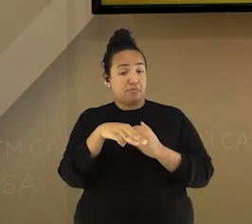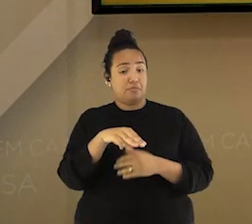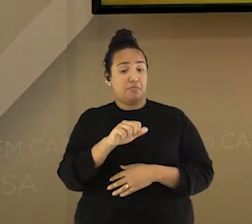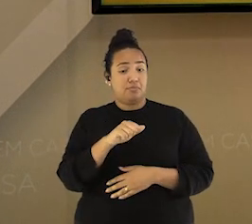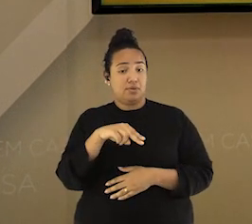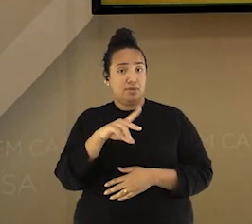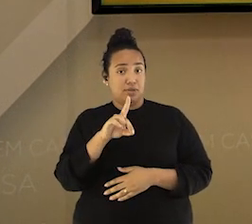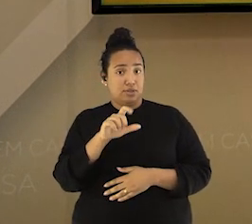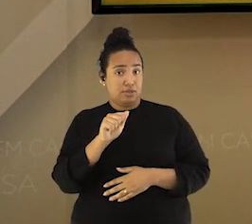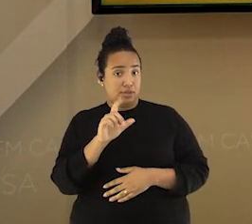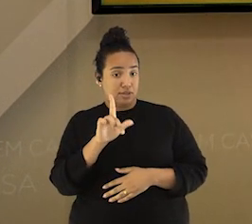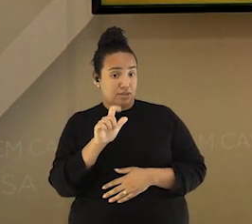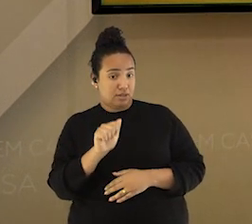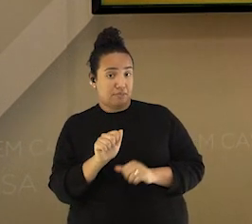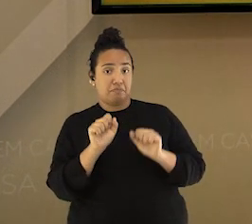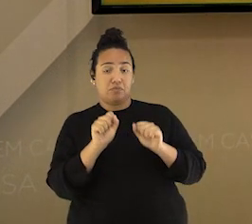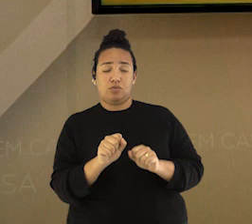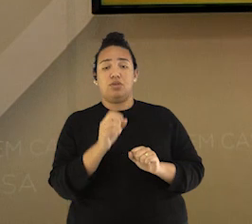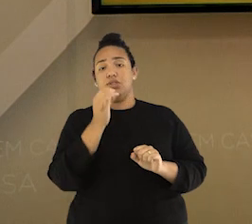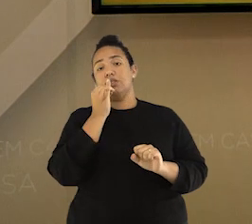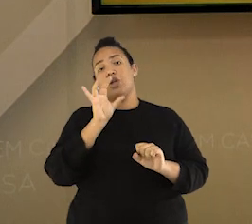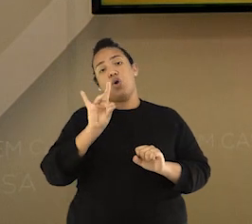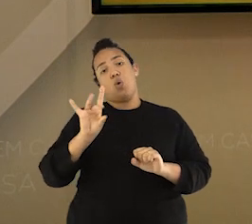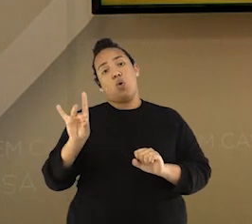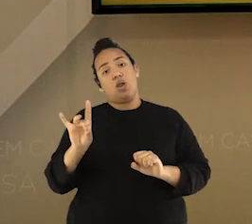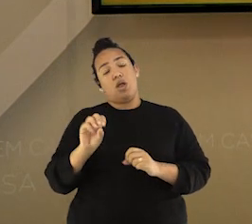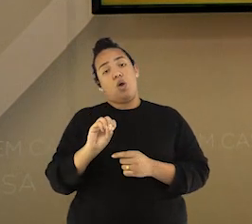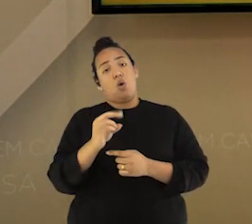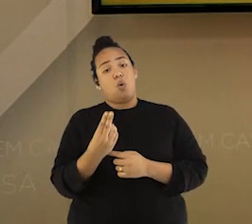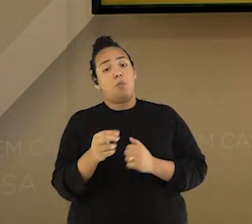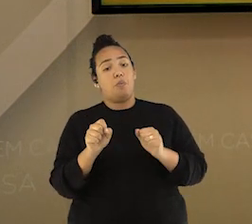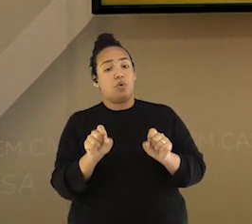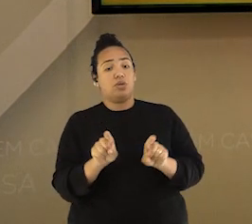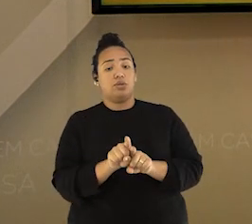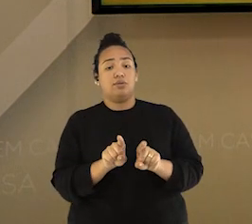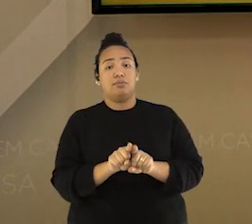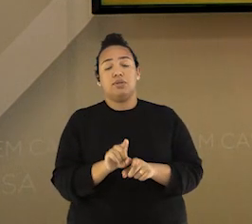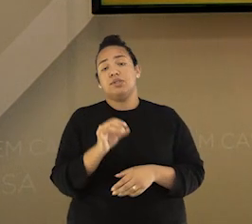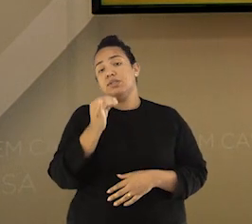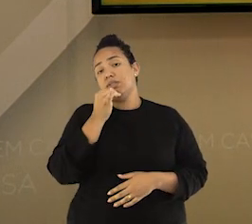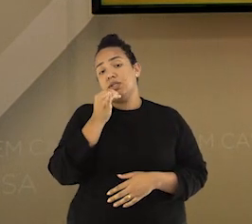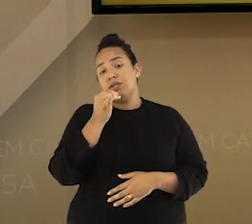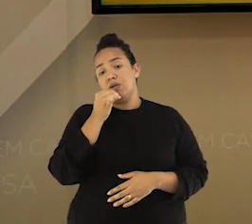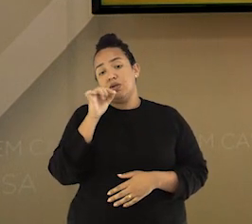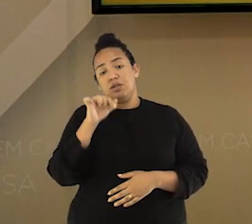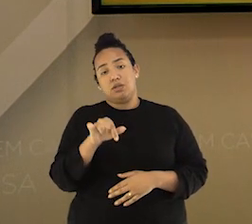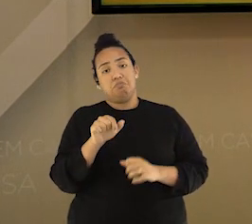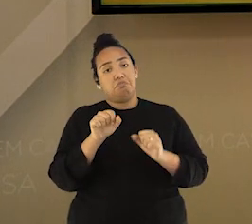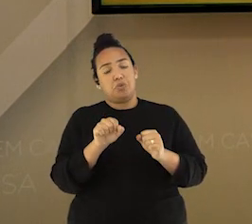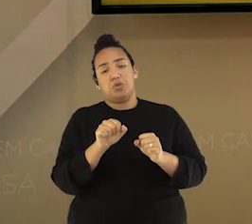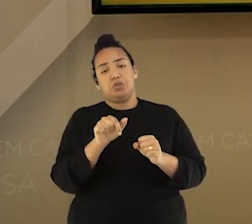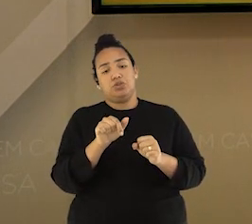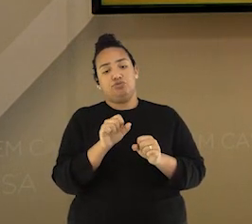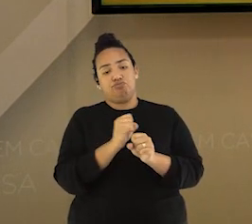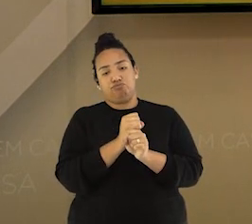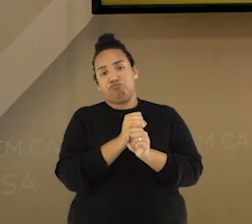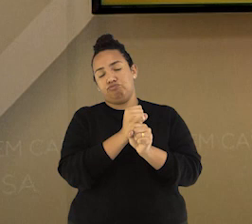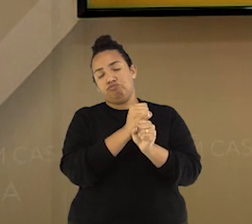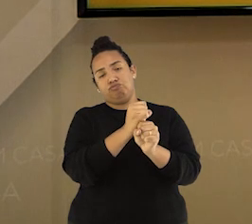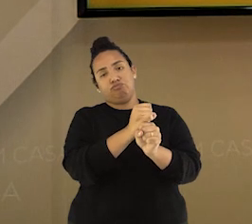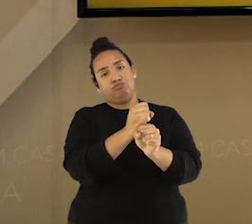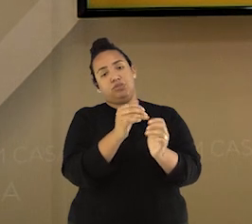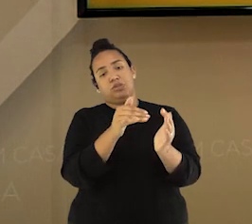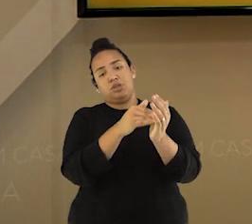colados ou, conforme as culturas orientais, podem ser efêmeras, isso é, durar até serem desmanchadas.